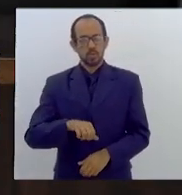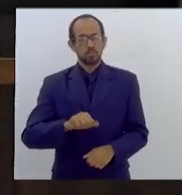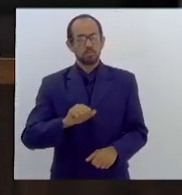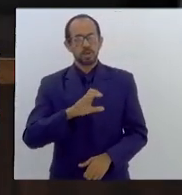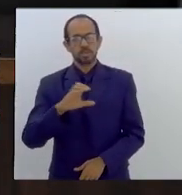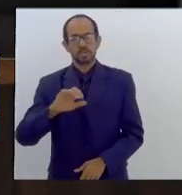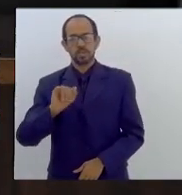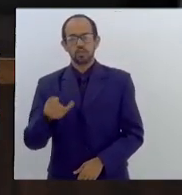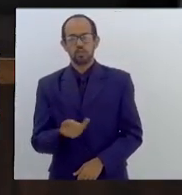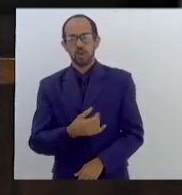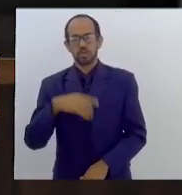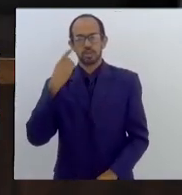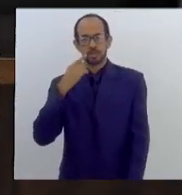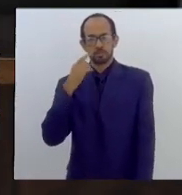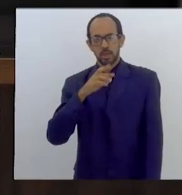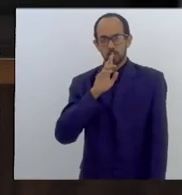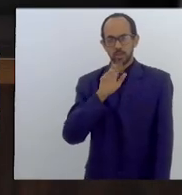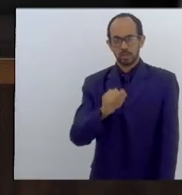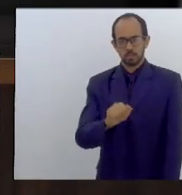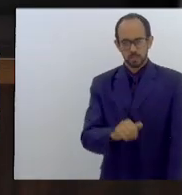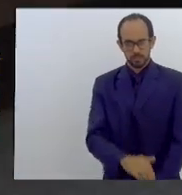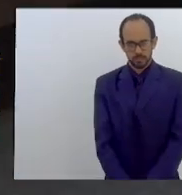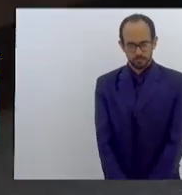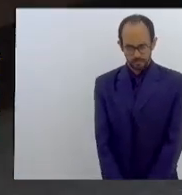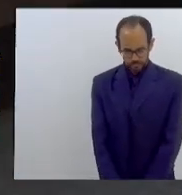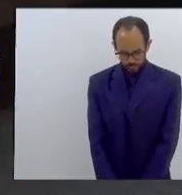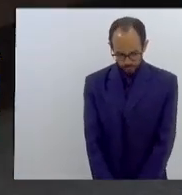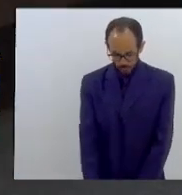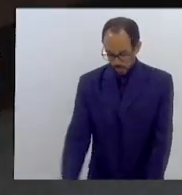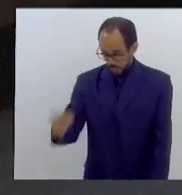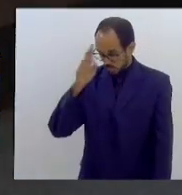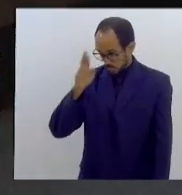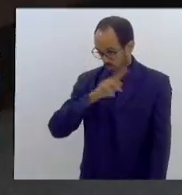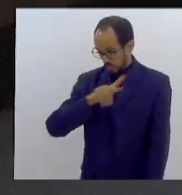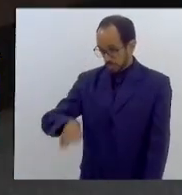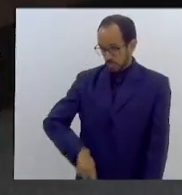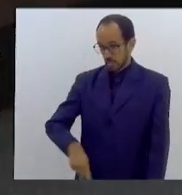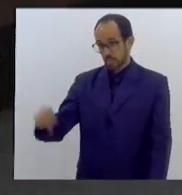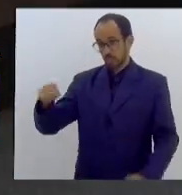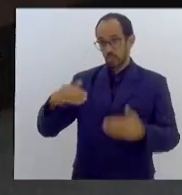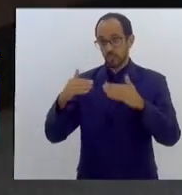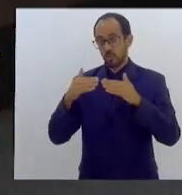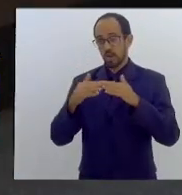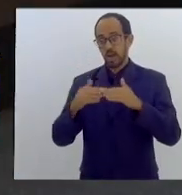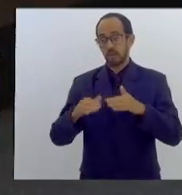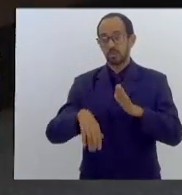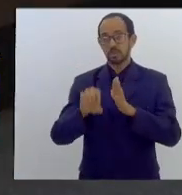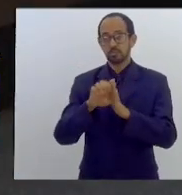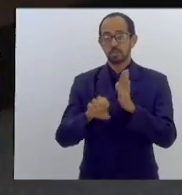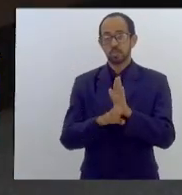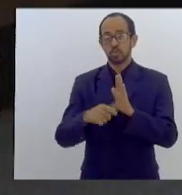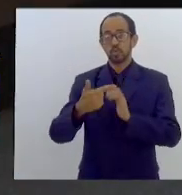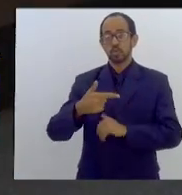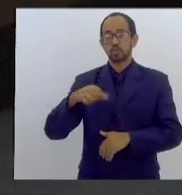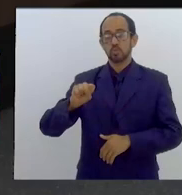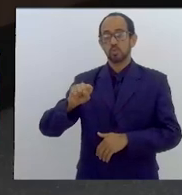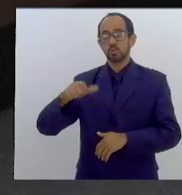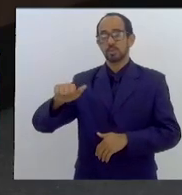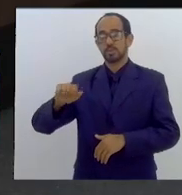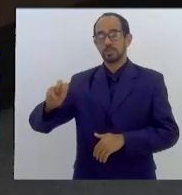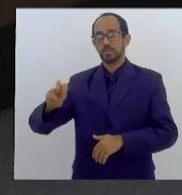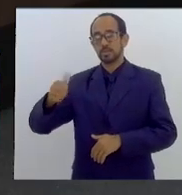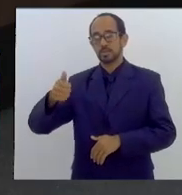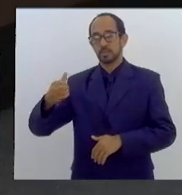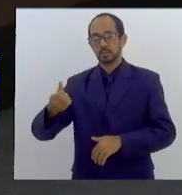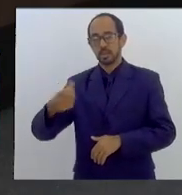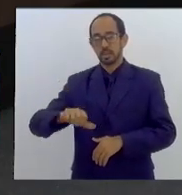deputado Rodrigo Amorim. Senhor presidente, o parecer é favorável às emendas 2, 8, 15 e 16, favorável com subemendas emendas